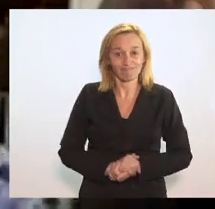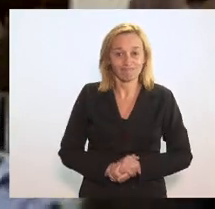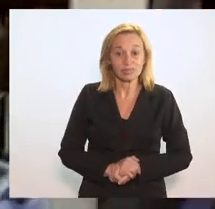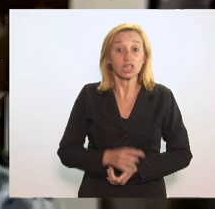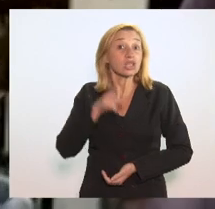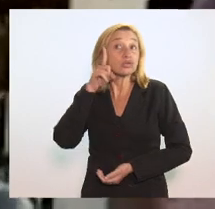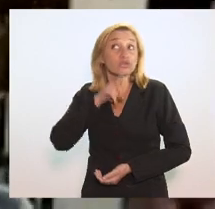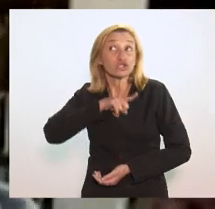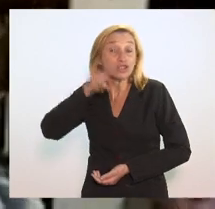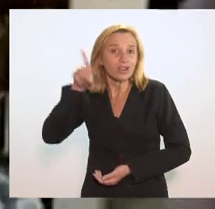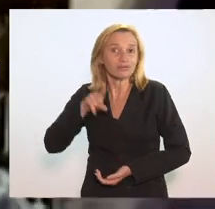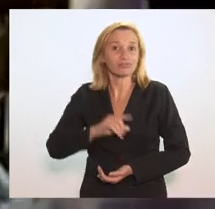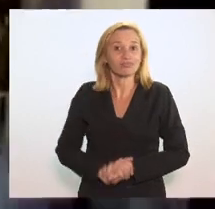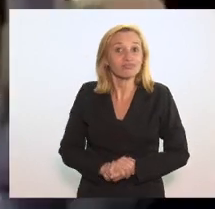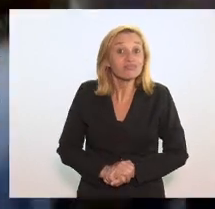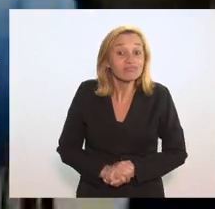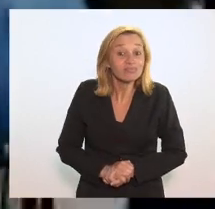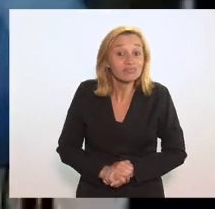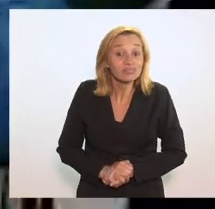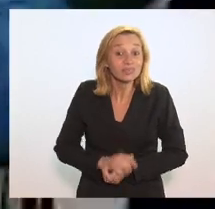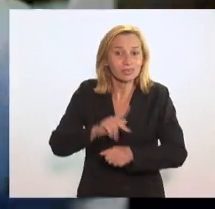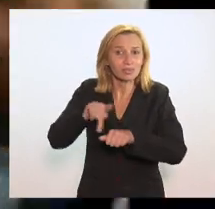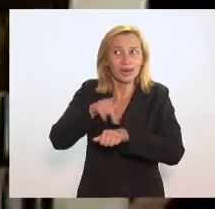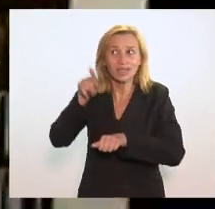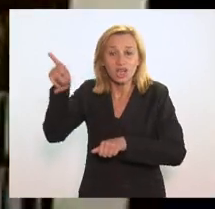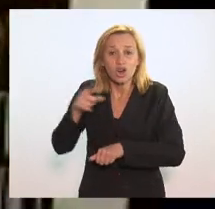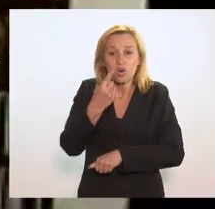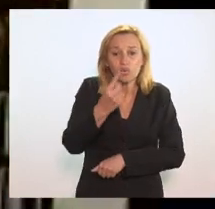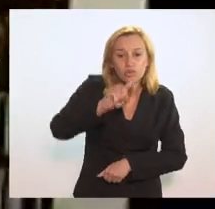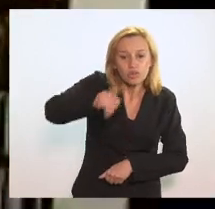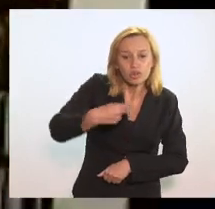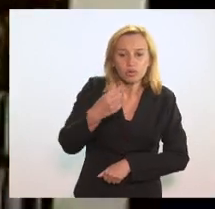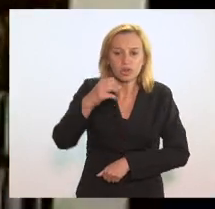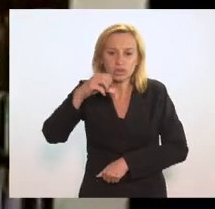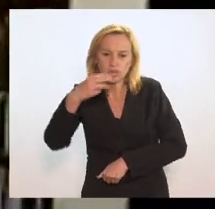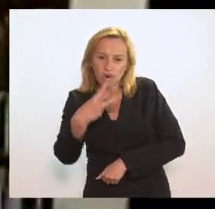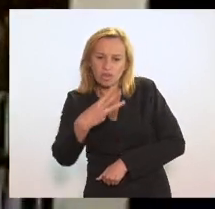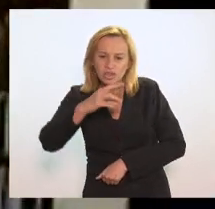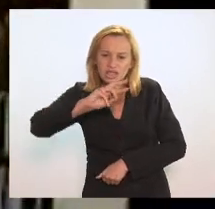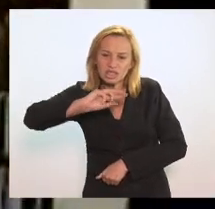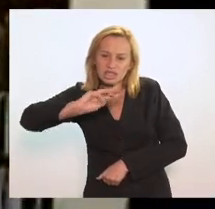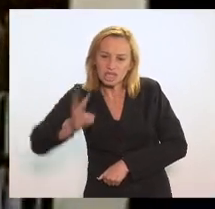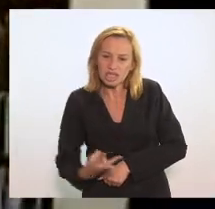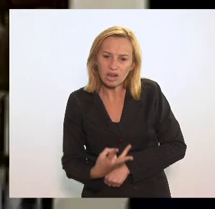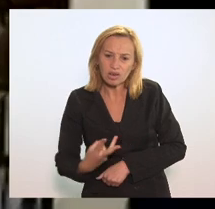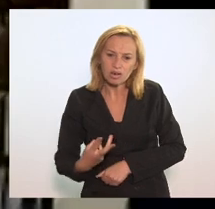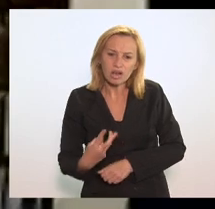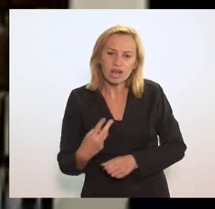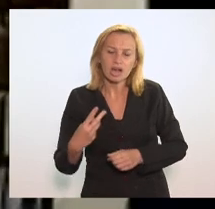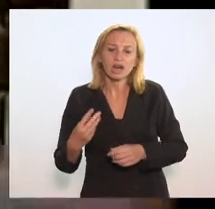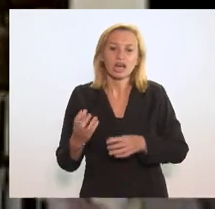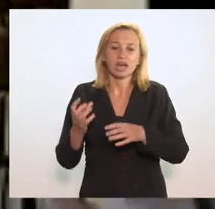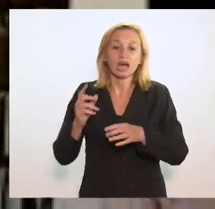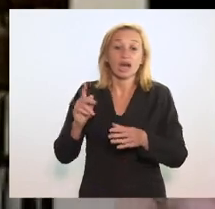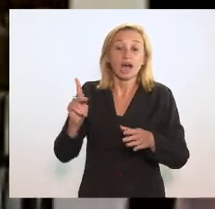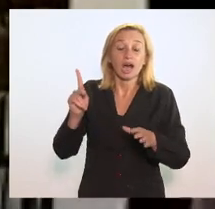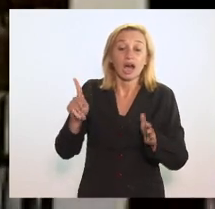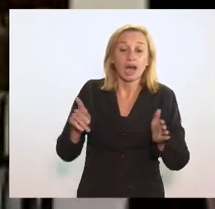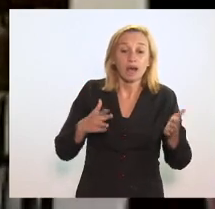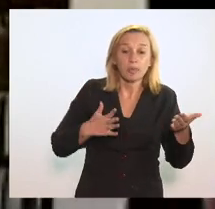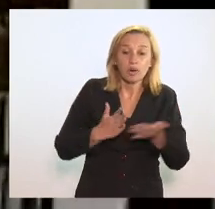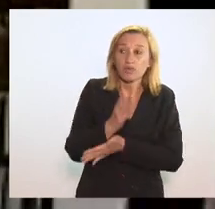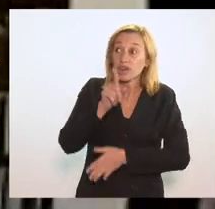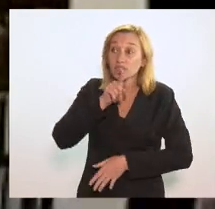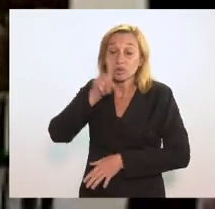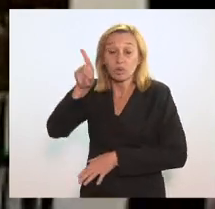Estados Unidos, o 1,9 trilhão que foi aprovado pelo Congresso Nacional e o governo